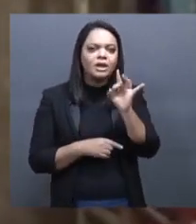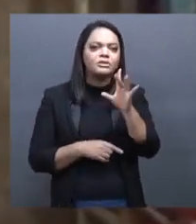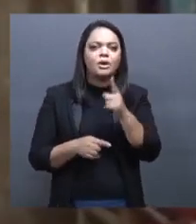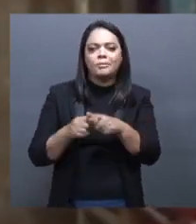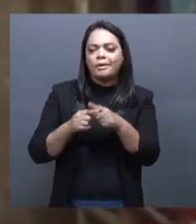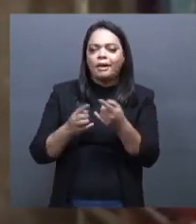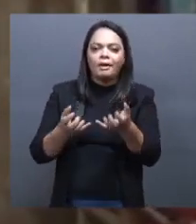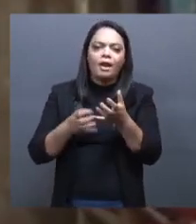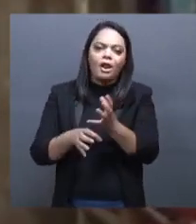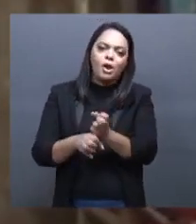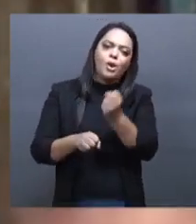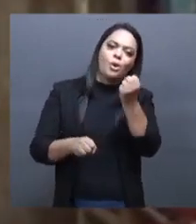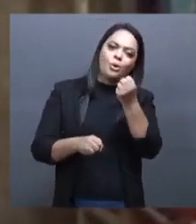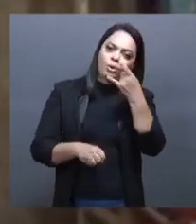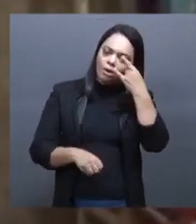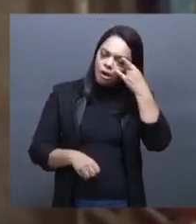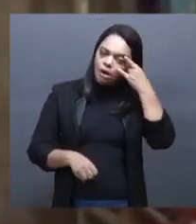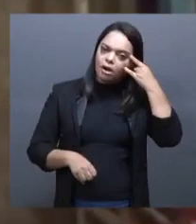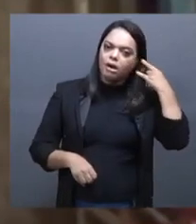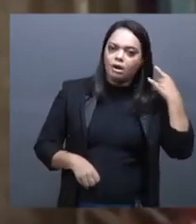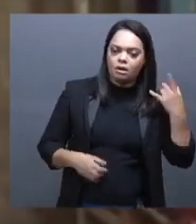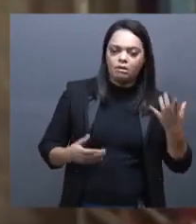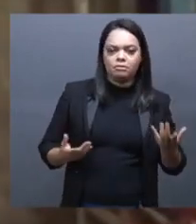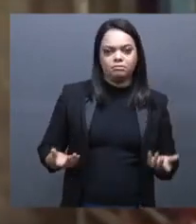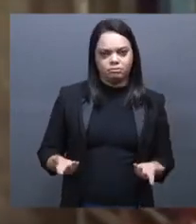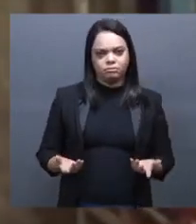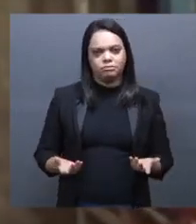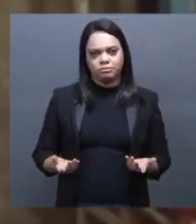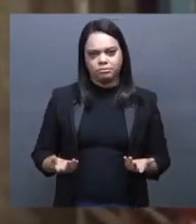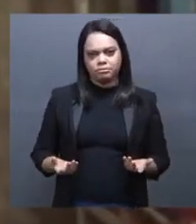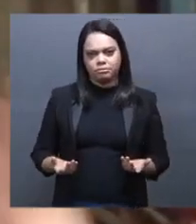empresariais, que obviamente vão ser comprimidos nesse período